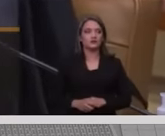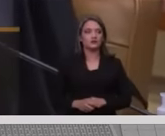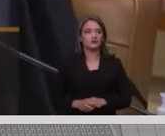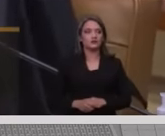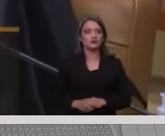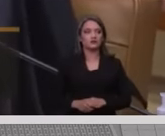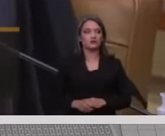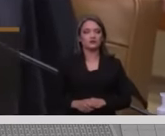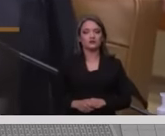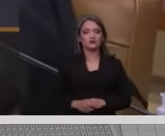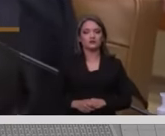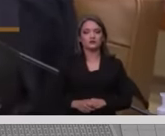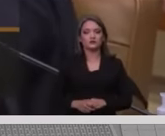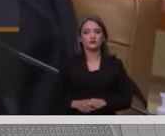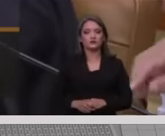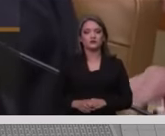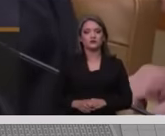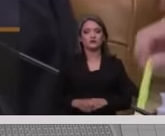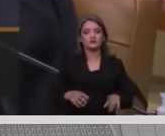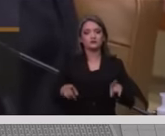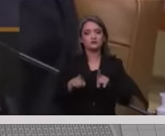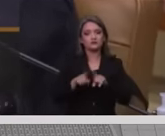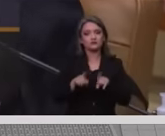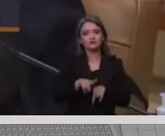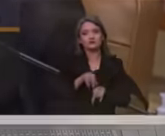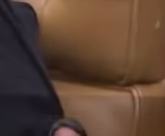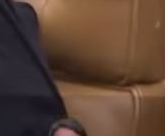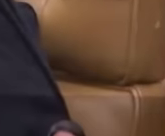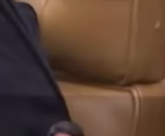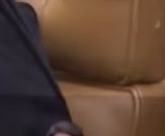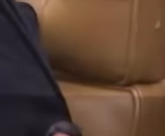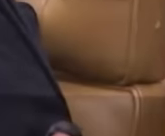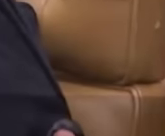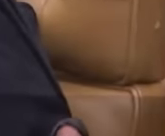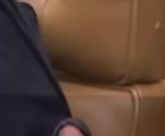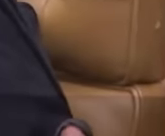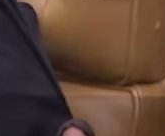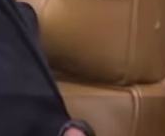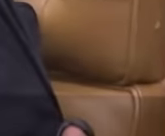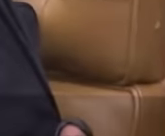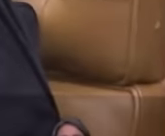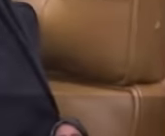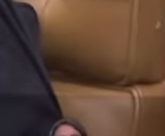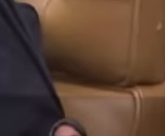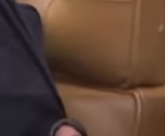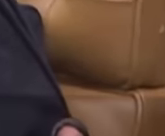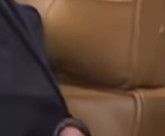Senhora Presidente, também farei um resumo do meu voto e inicio